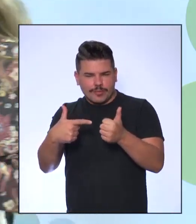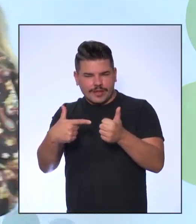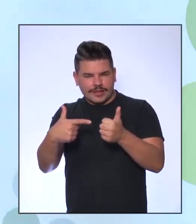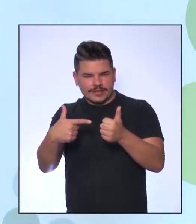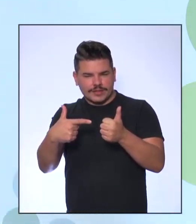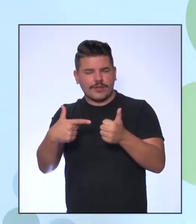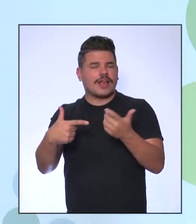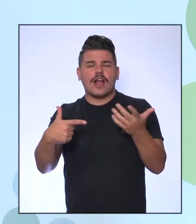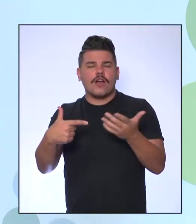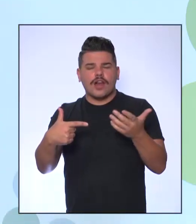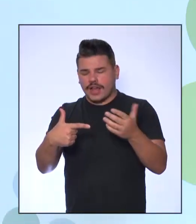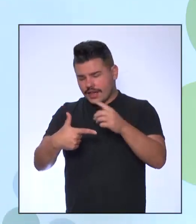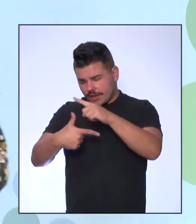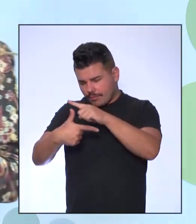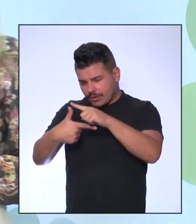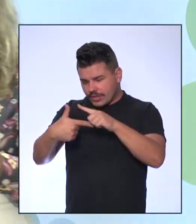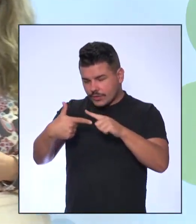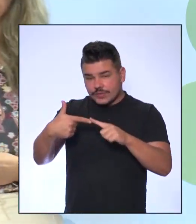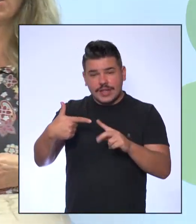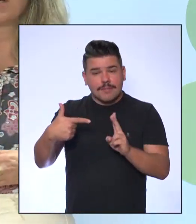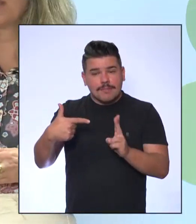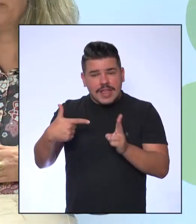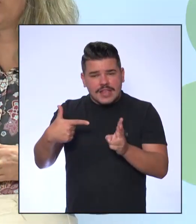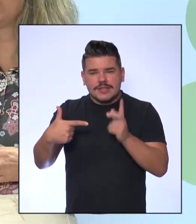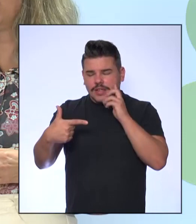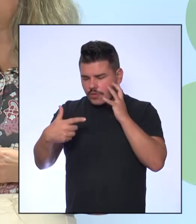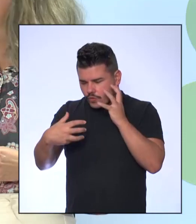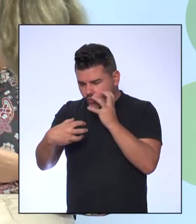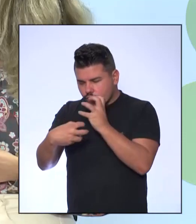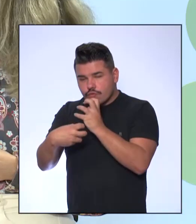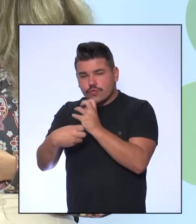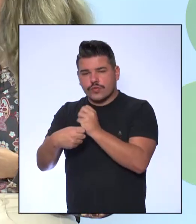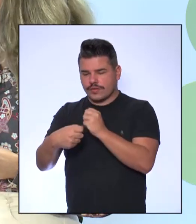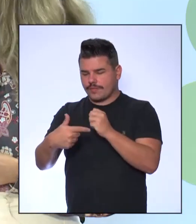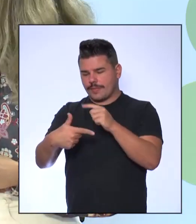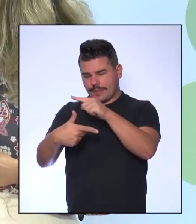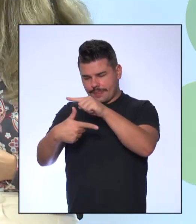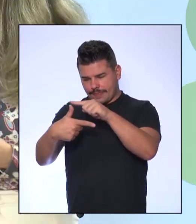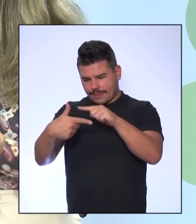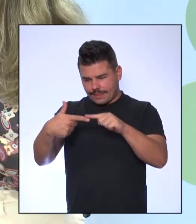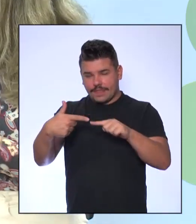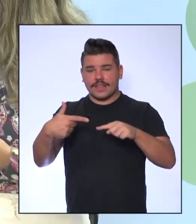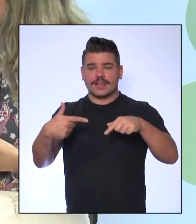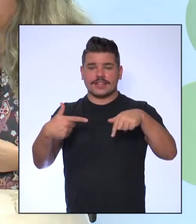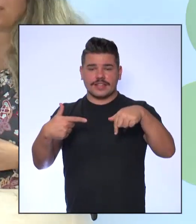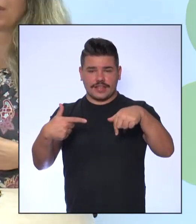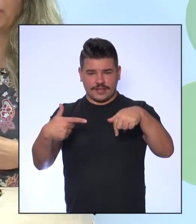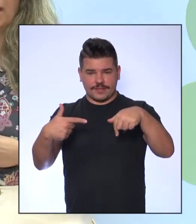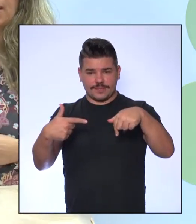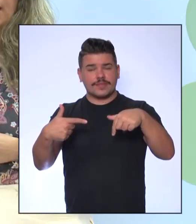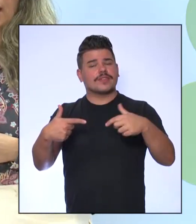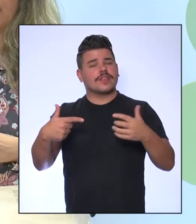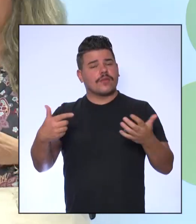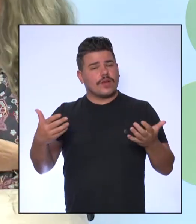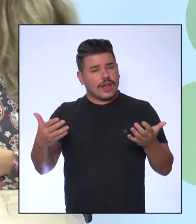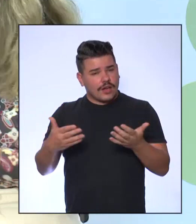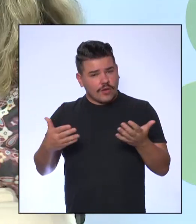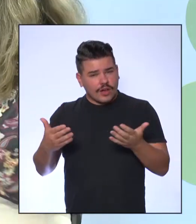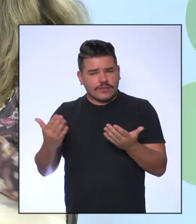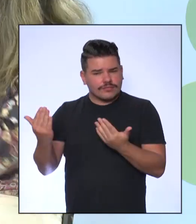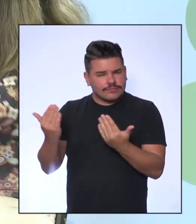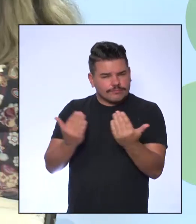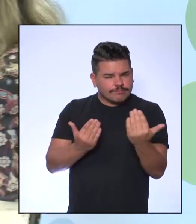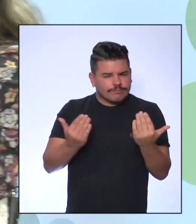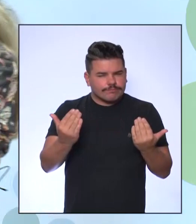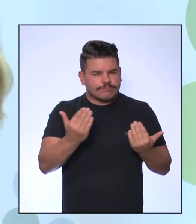E a hipotenusa continua com a mesma medida, que é a medida Q. Então, vamos lá, vamos estabelecer essa relação